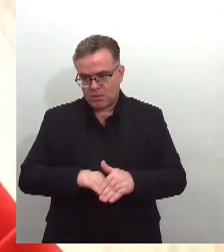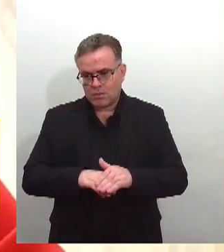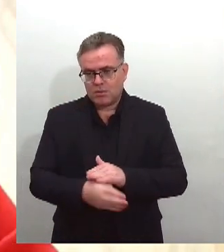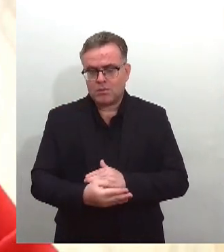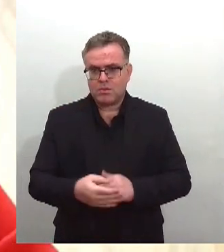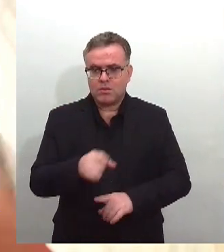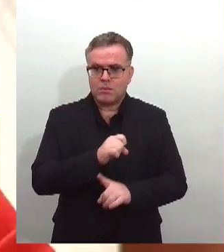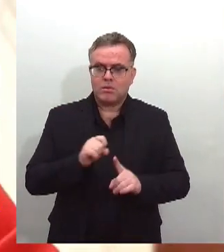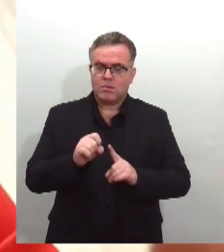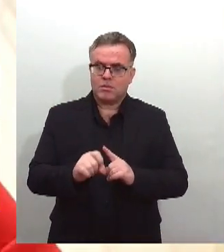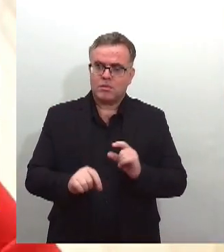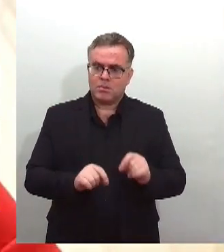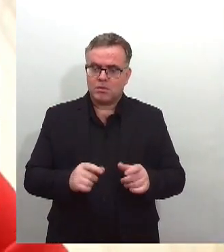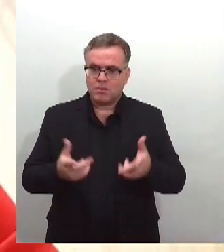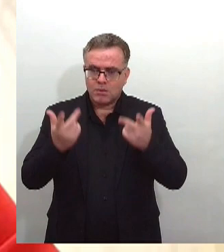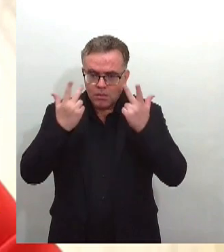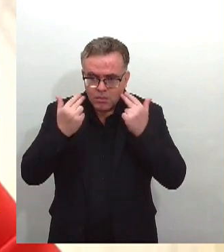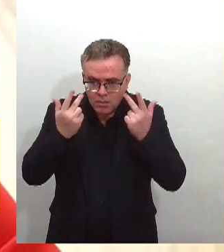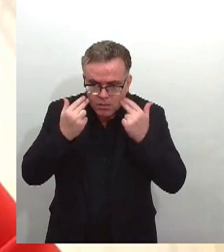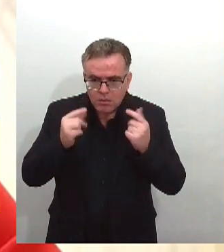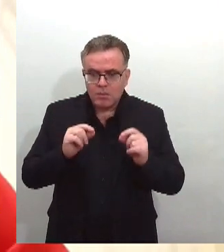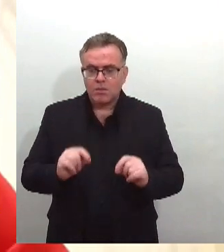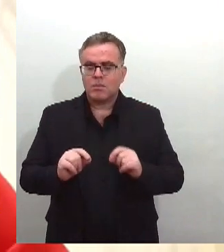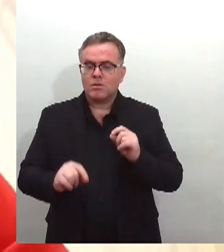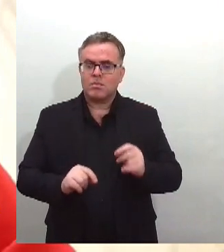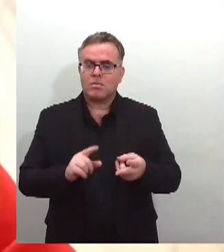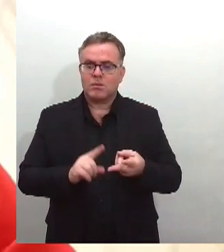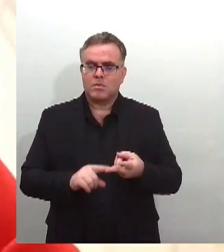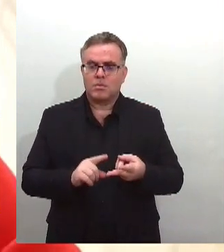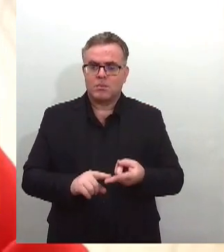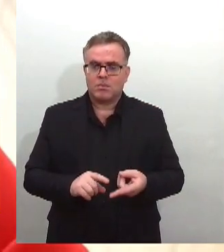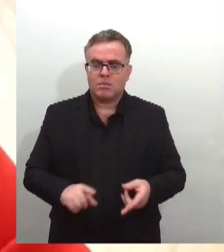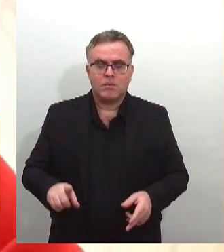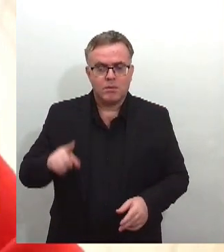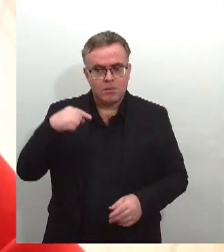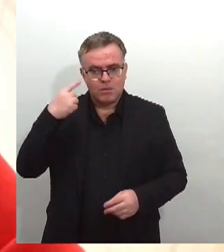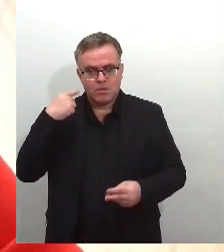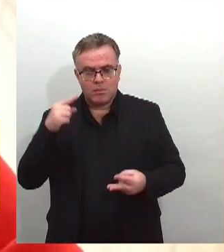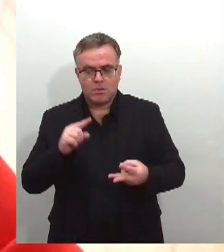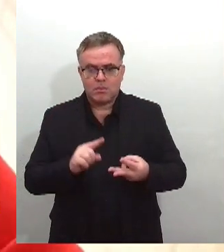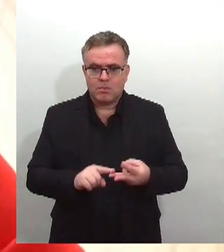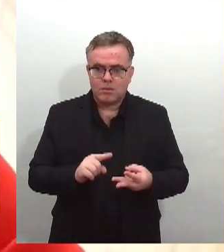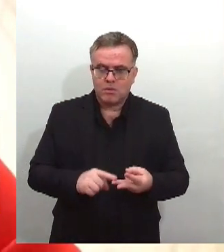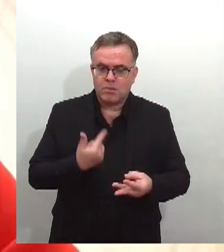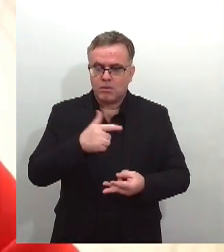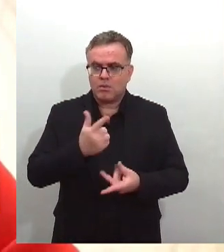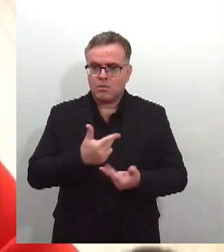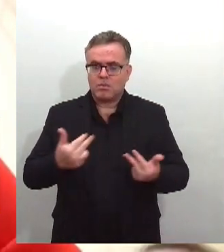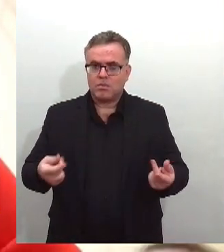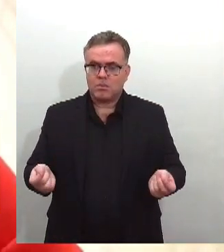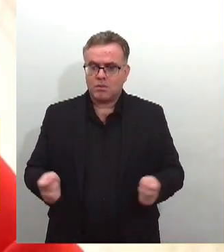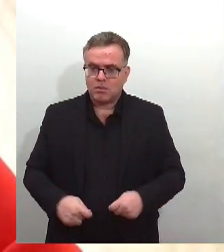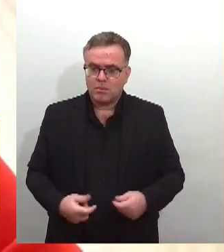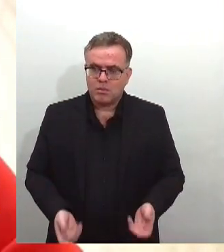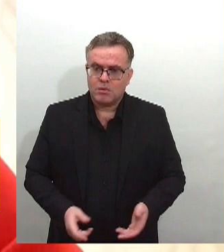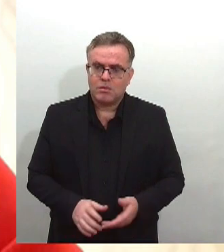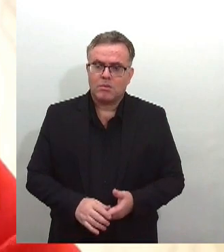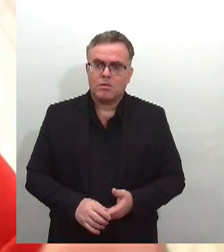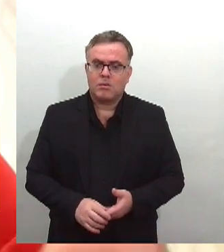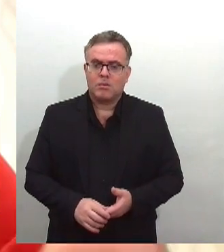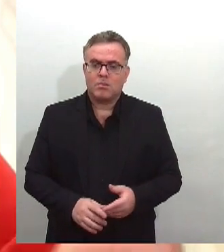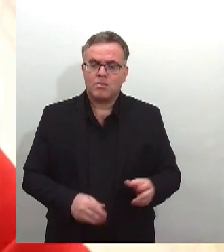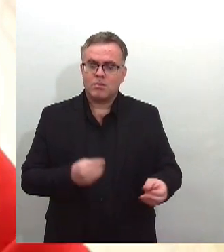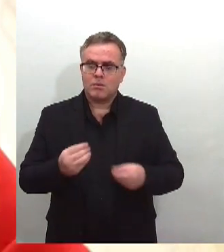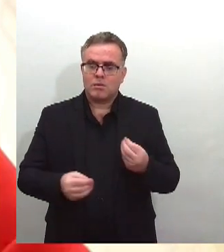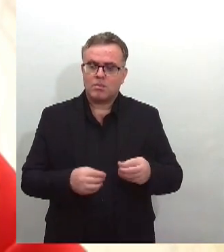normal o homem chamar a mulher de louca, ou doida, entre outros adjetivos. É normal dizer